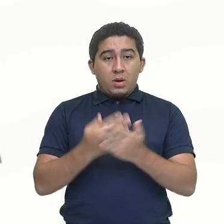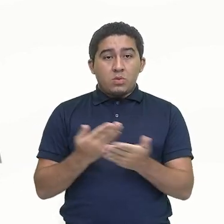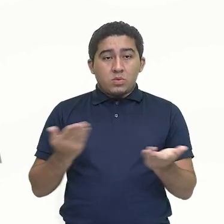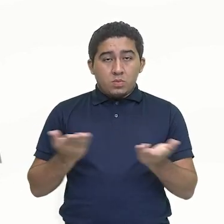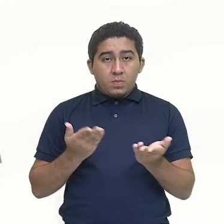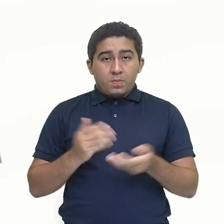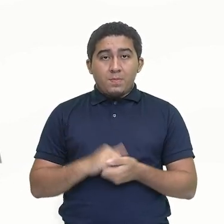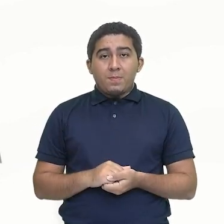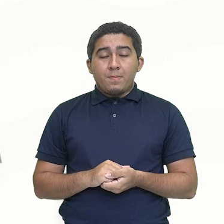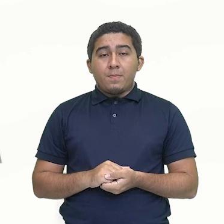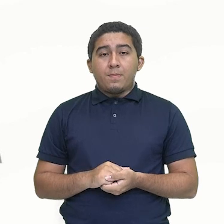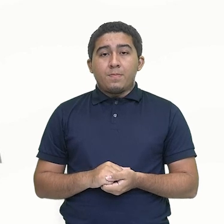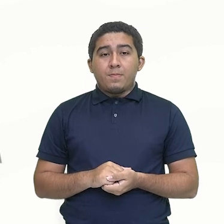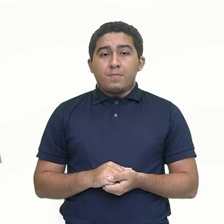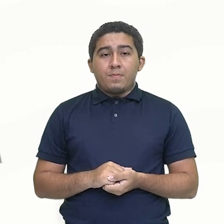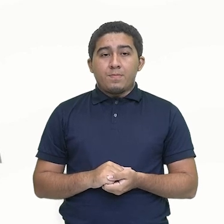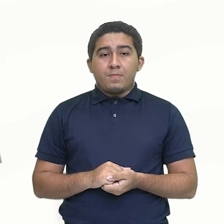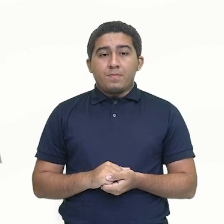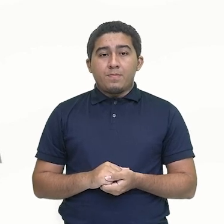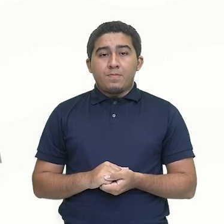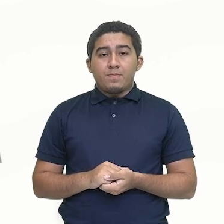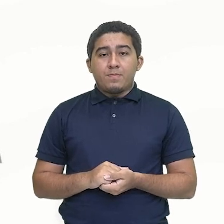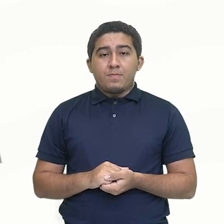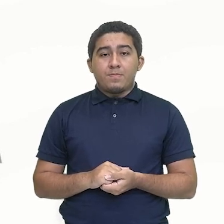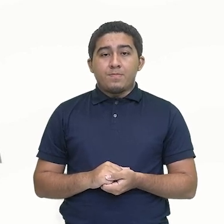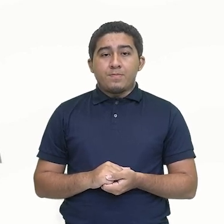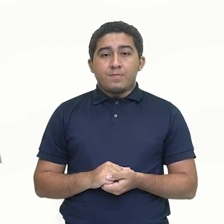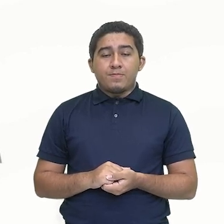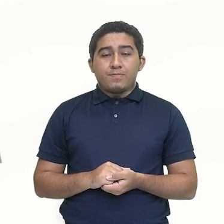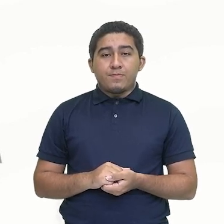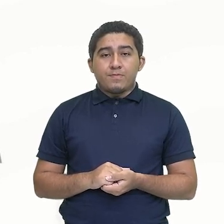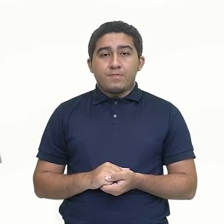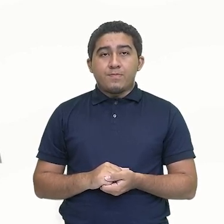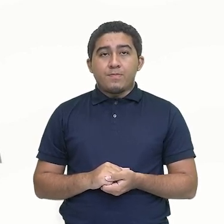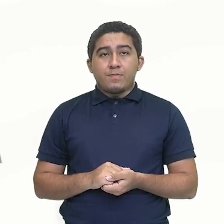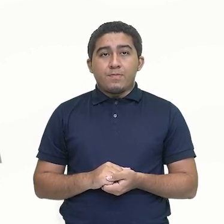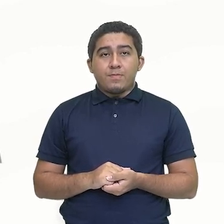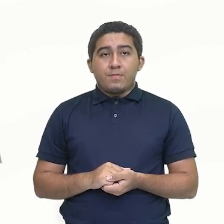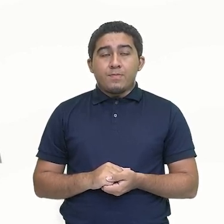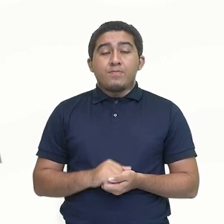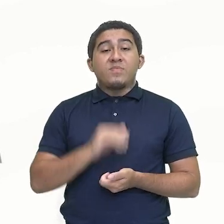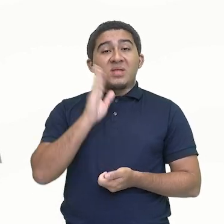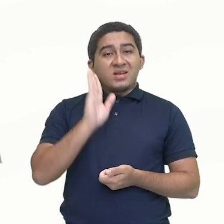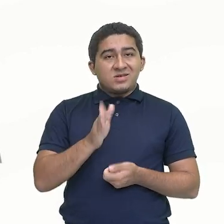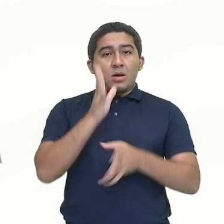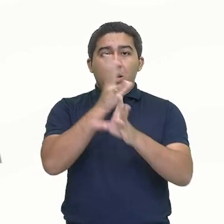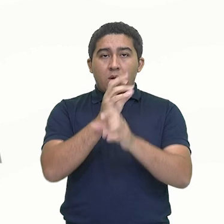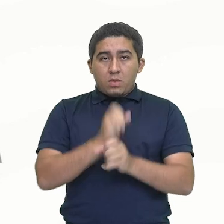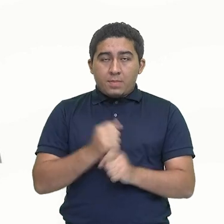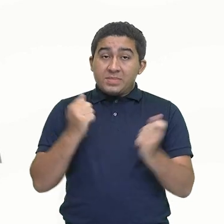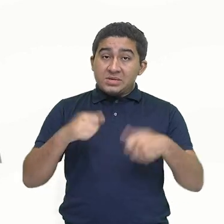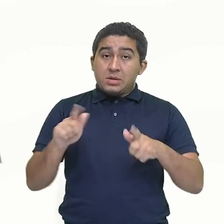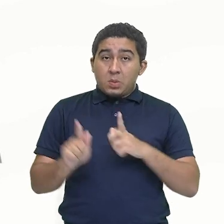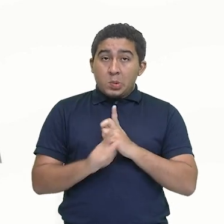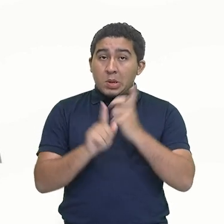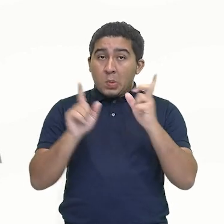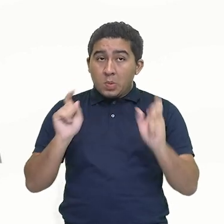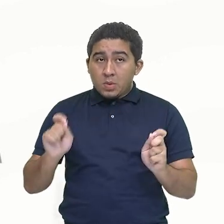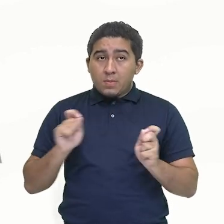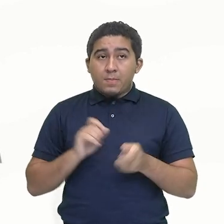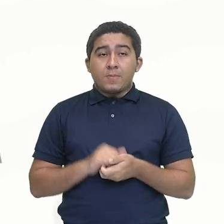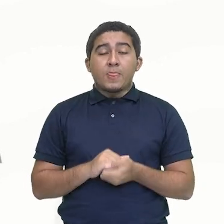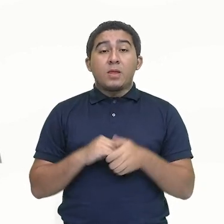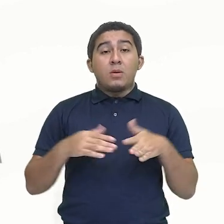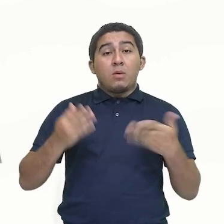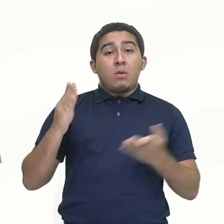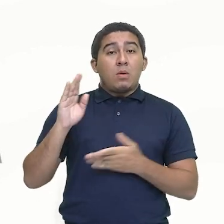tá? E aí, como foi calculado, né? A gente tem então que determinar quem